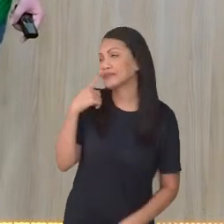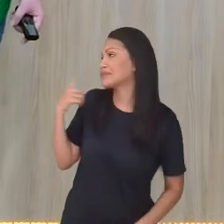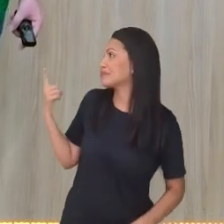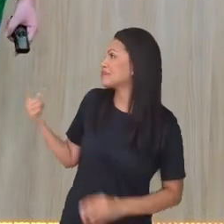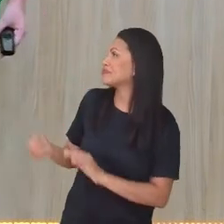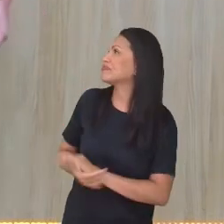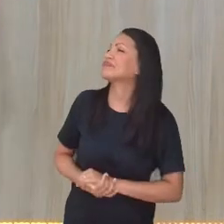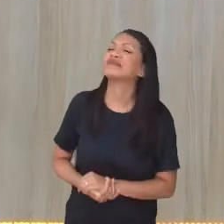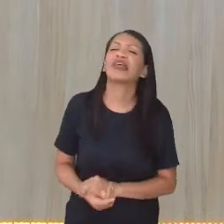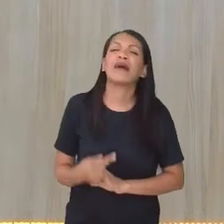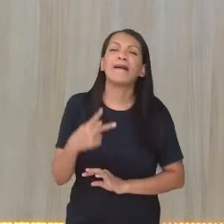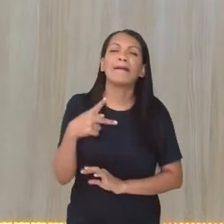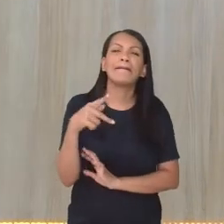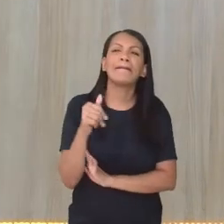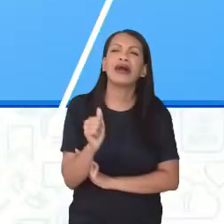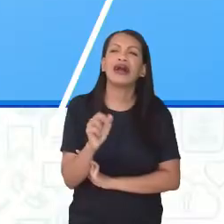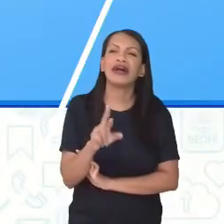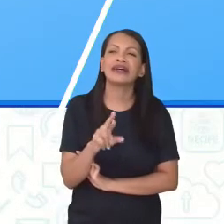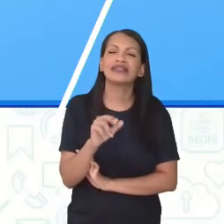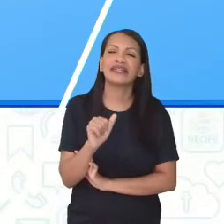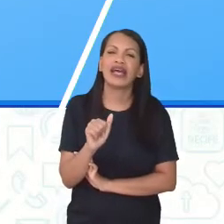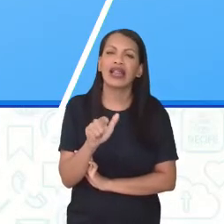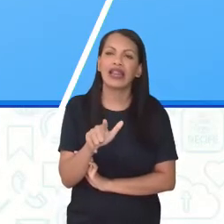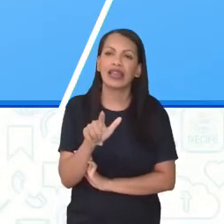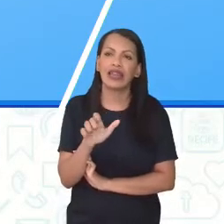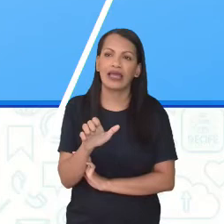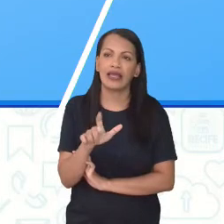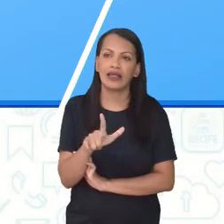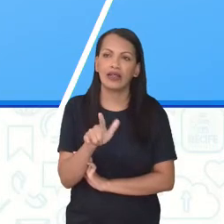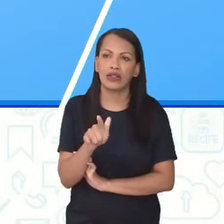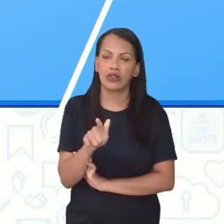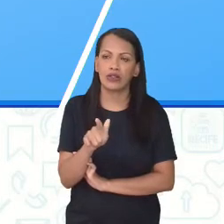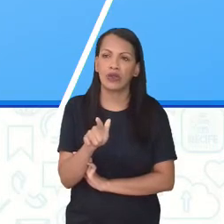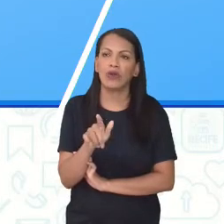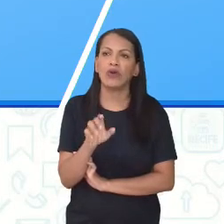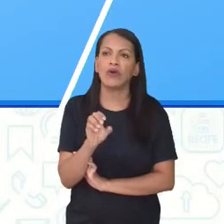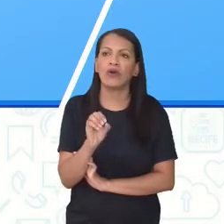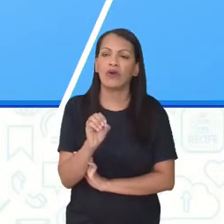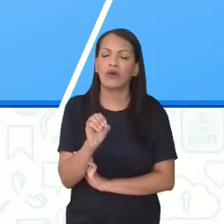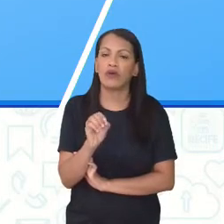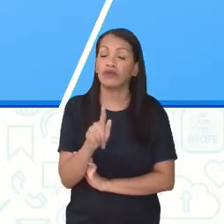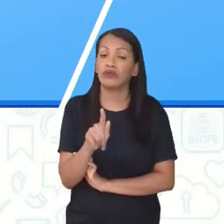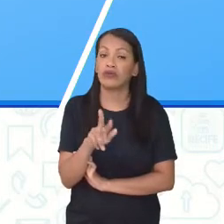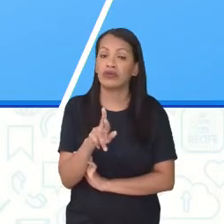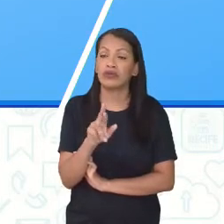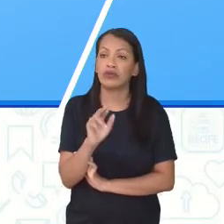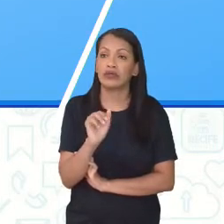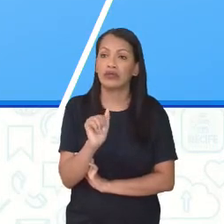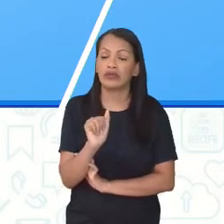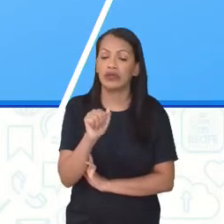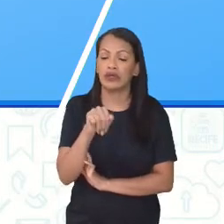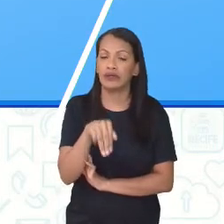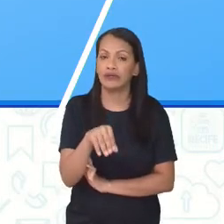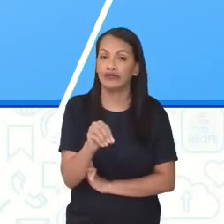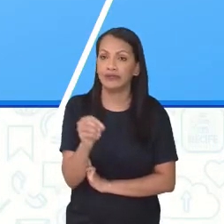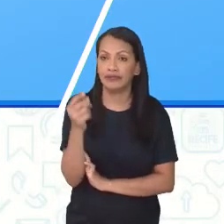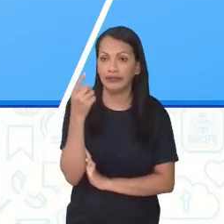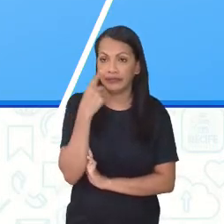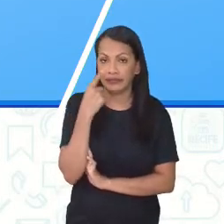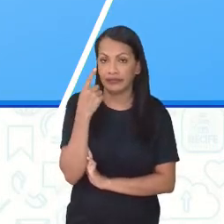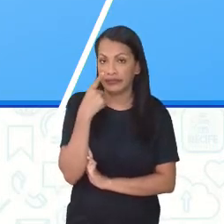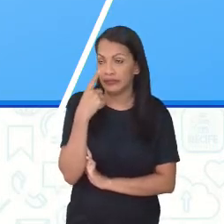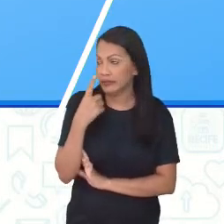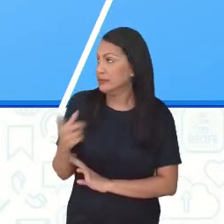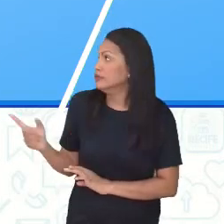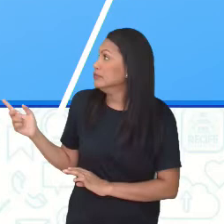paralelogramos. Dá um zoom aí, que eu não sei como é que vai ficar o branco. Ai, ficou bom. Veja que aqui está